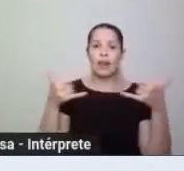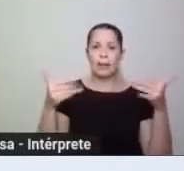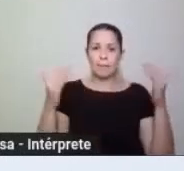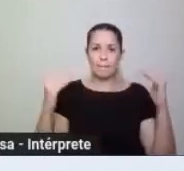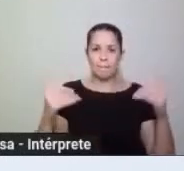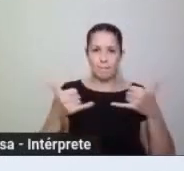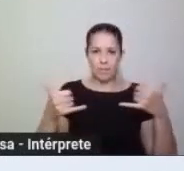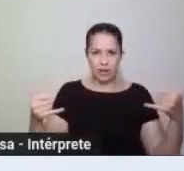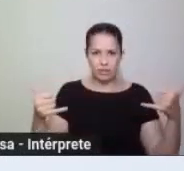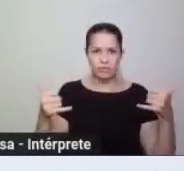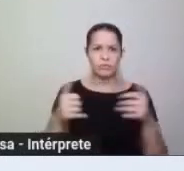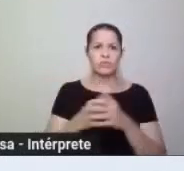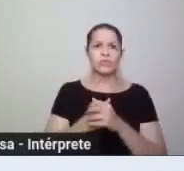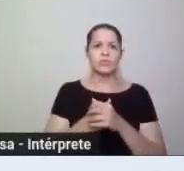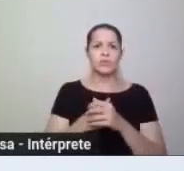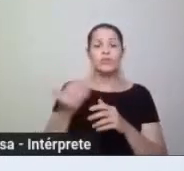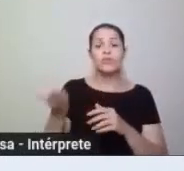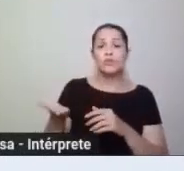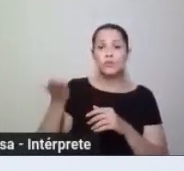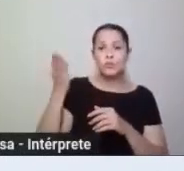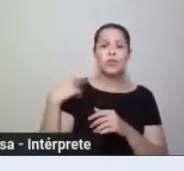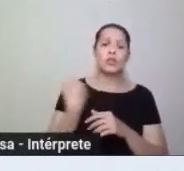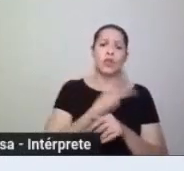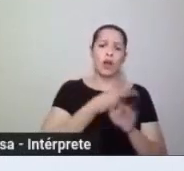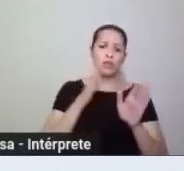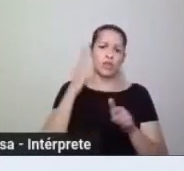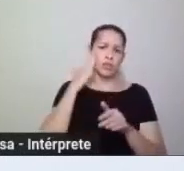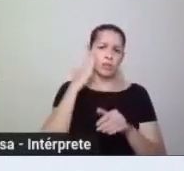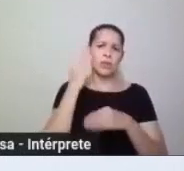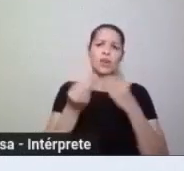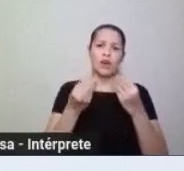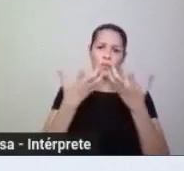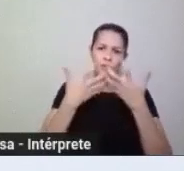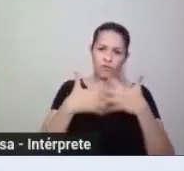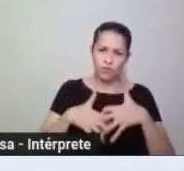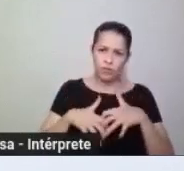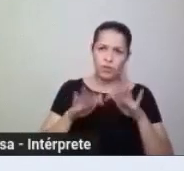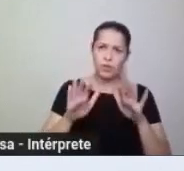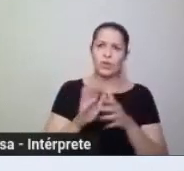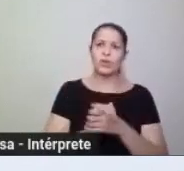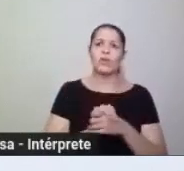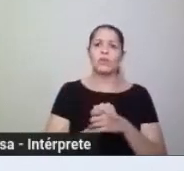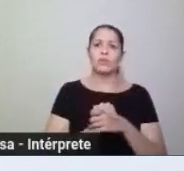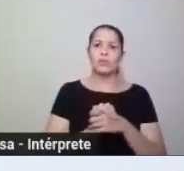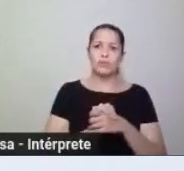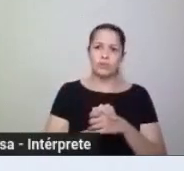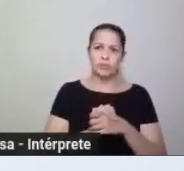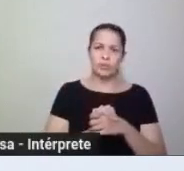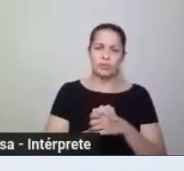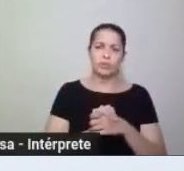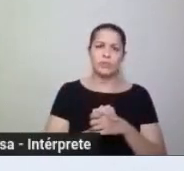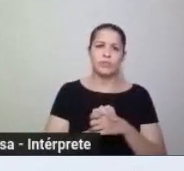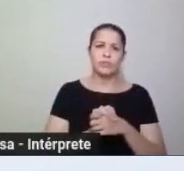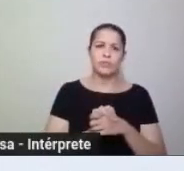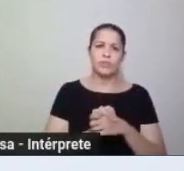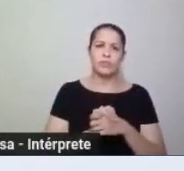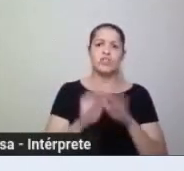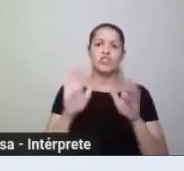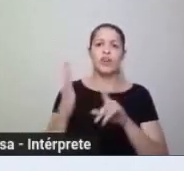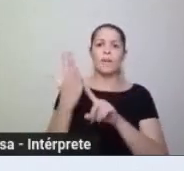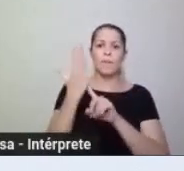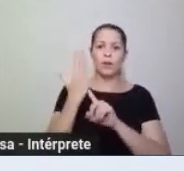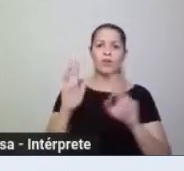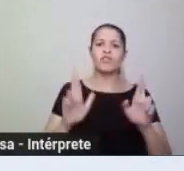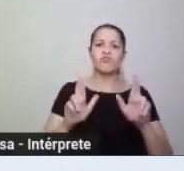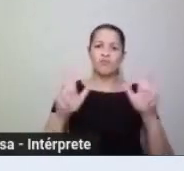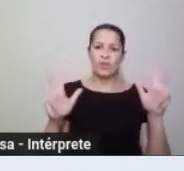a temperatura, mas como a gente já sabia que tinha sido lubrificado, aí ele deu a sua diferença e